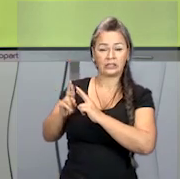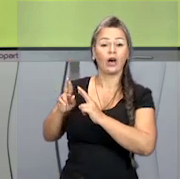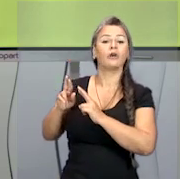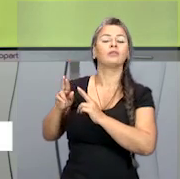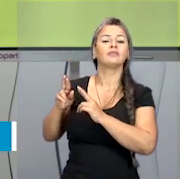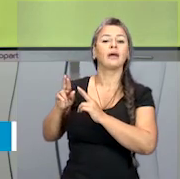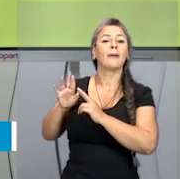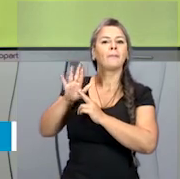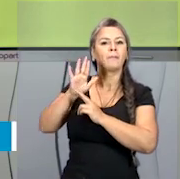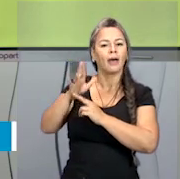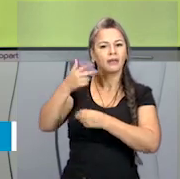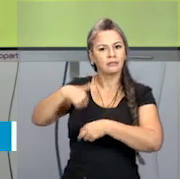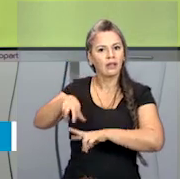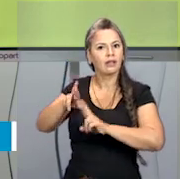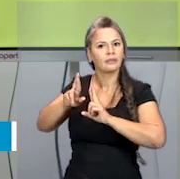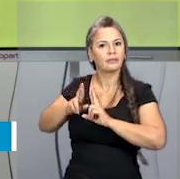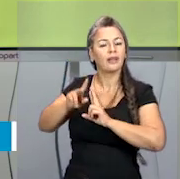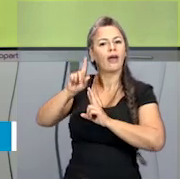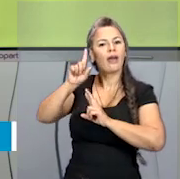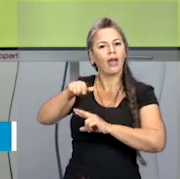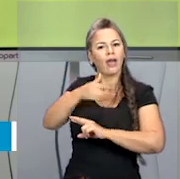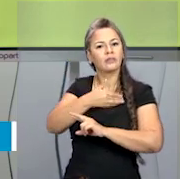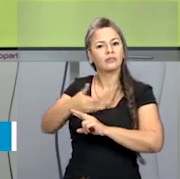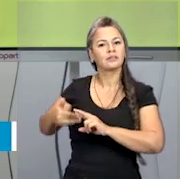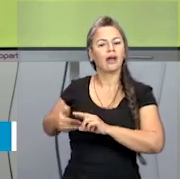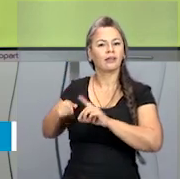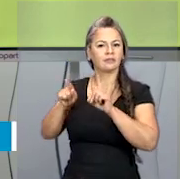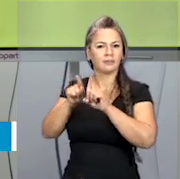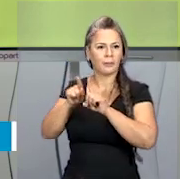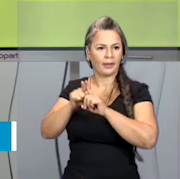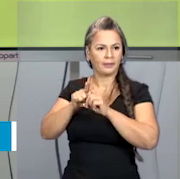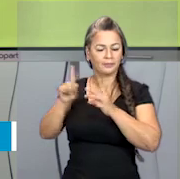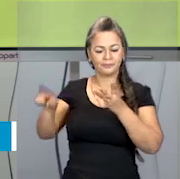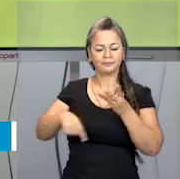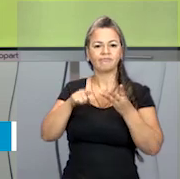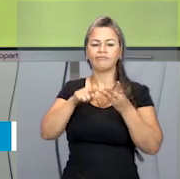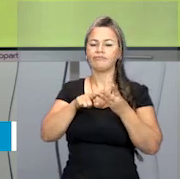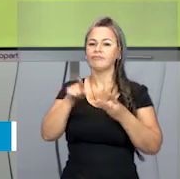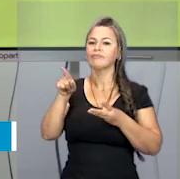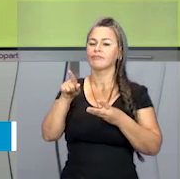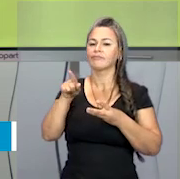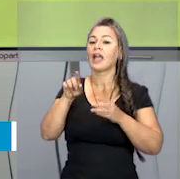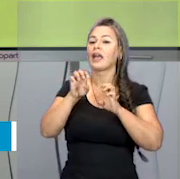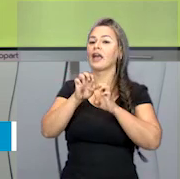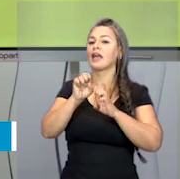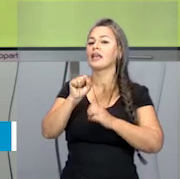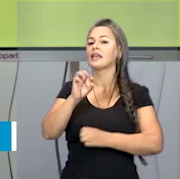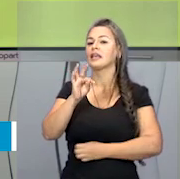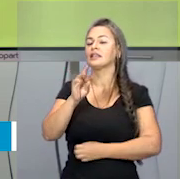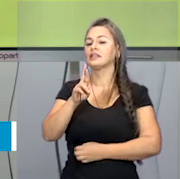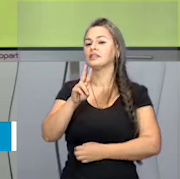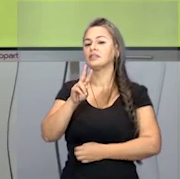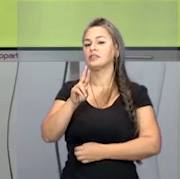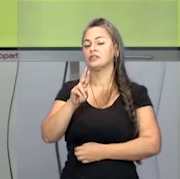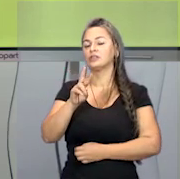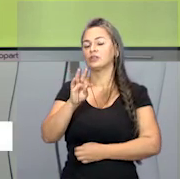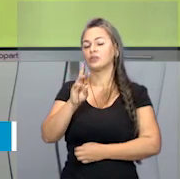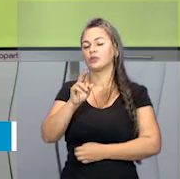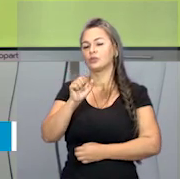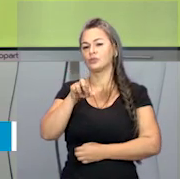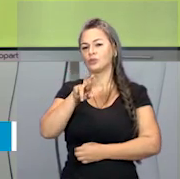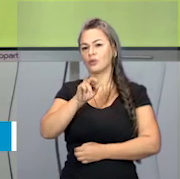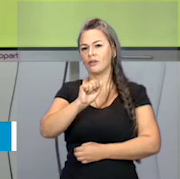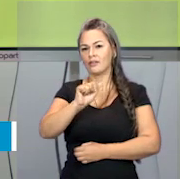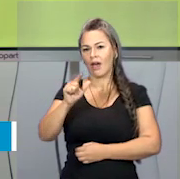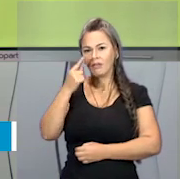o Estado também colabora para isso. Estrutural, que é o nível mais amplo do fenômeno, que inclui os valores culturais e a